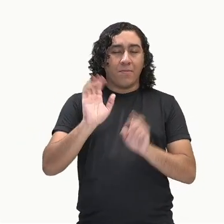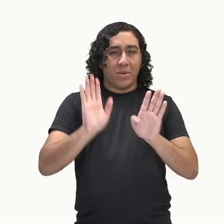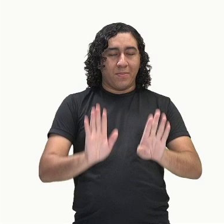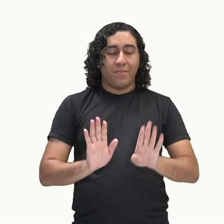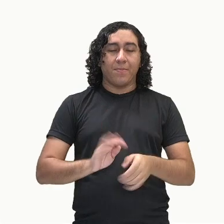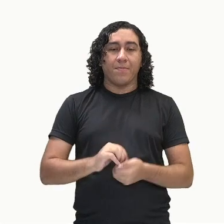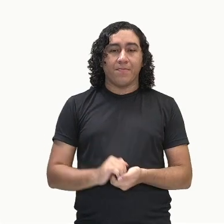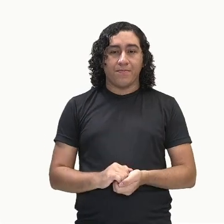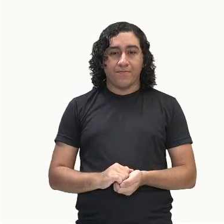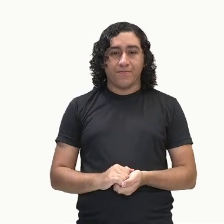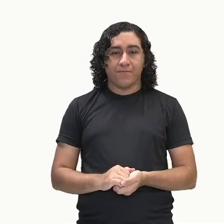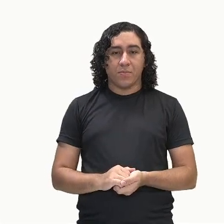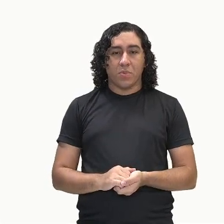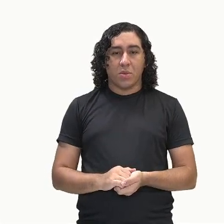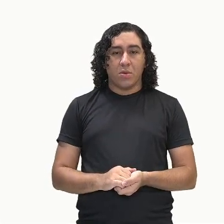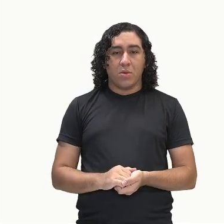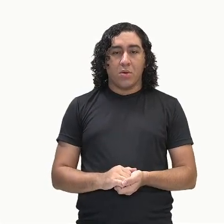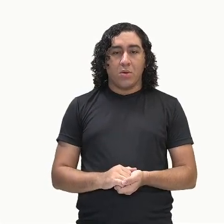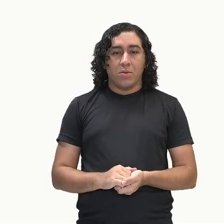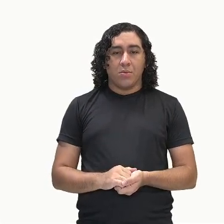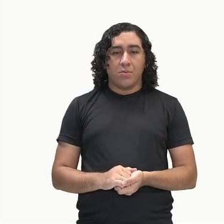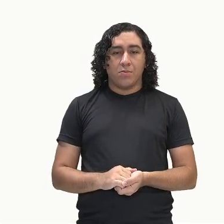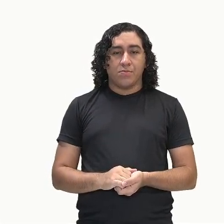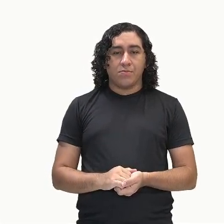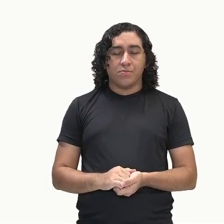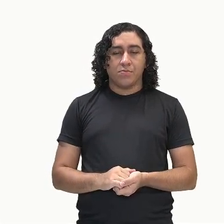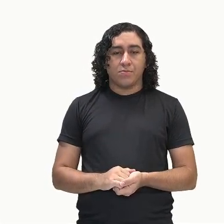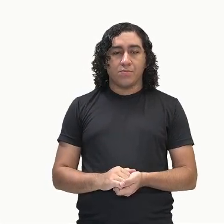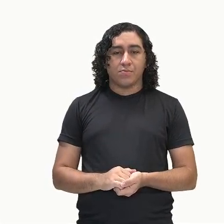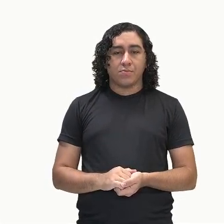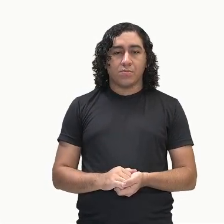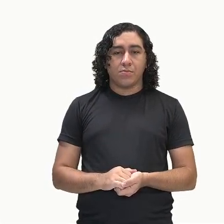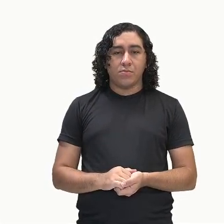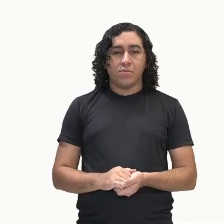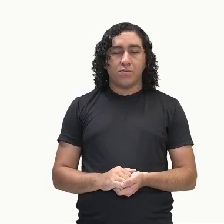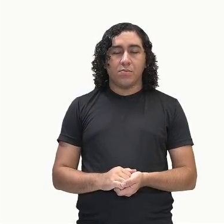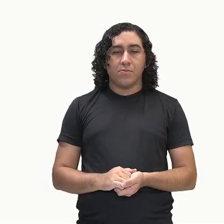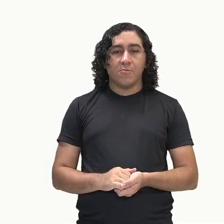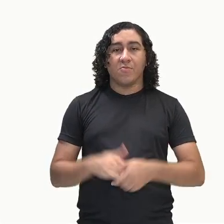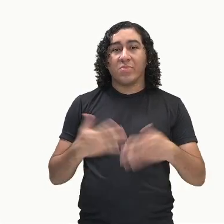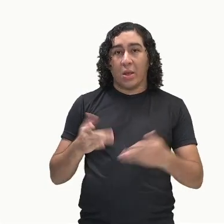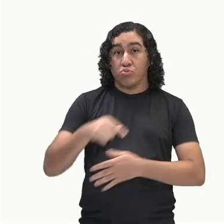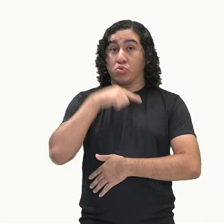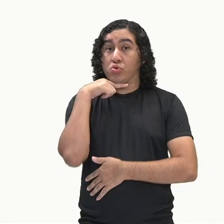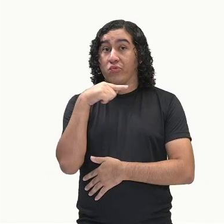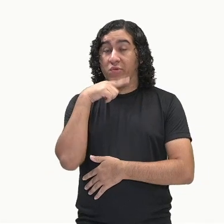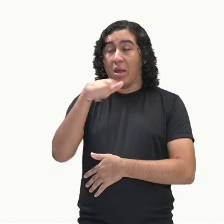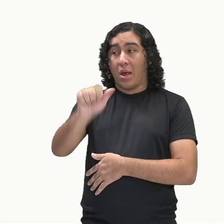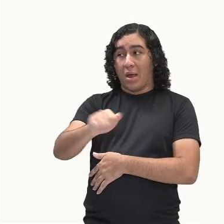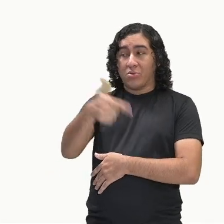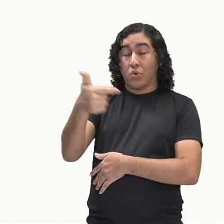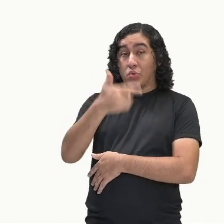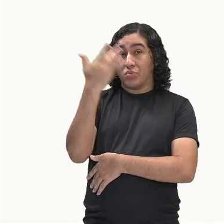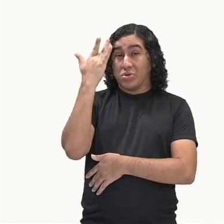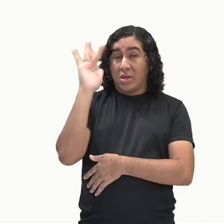ó. Vou apagar aqui, vamos fazer de conta que ninguém sabe quem é o A2